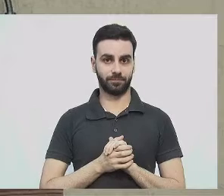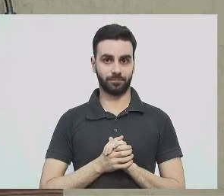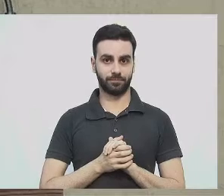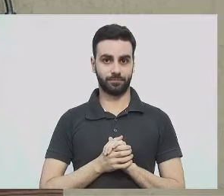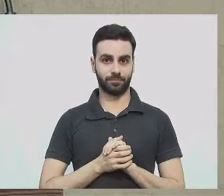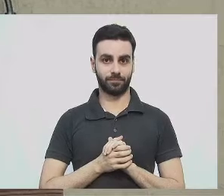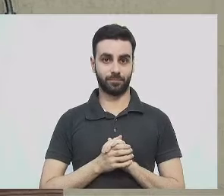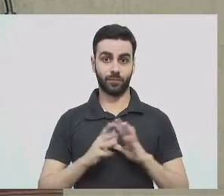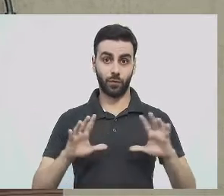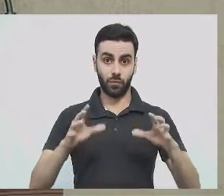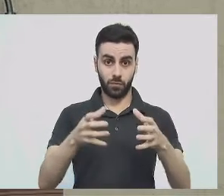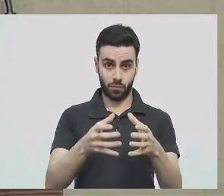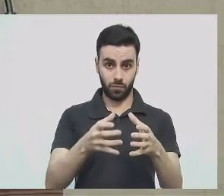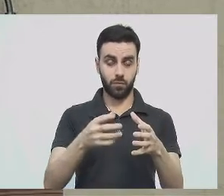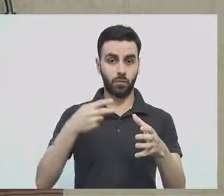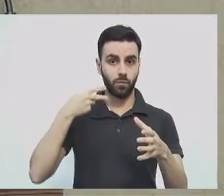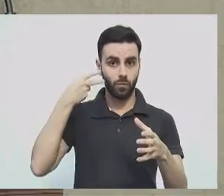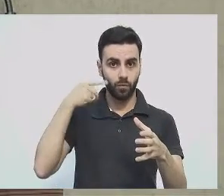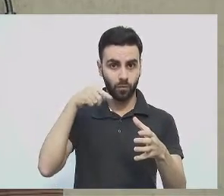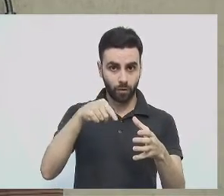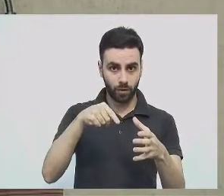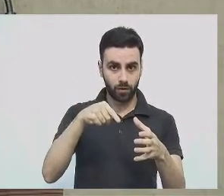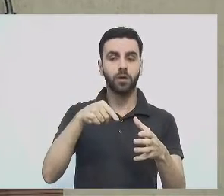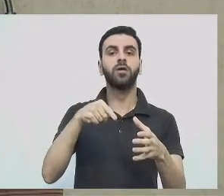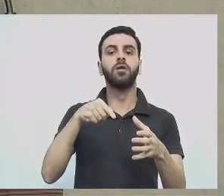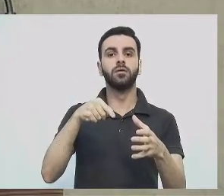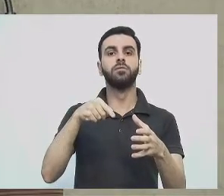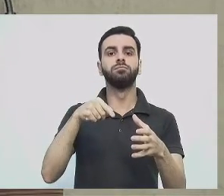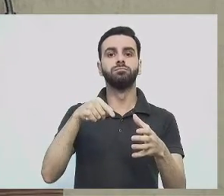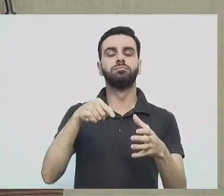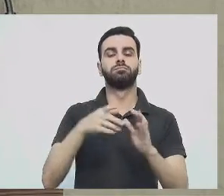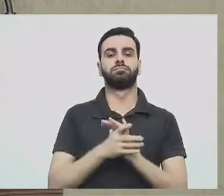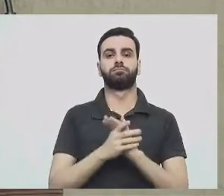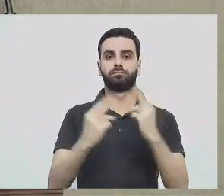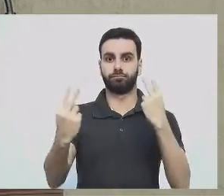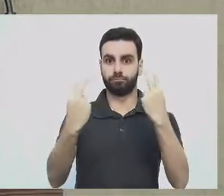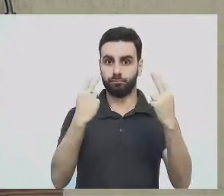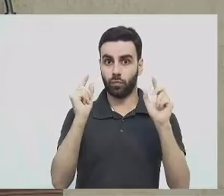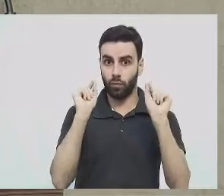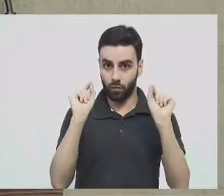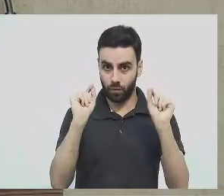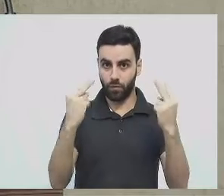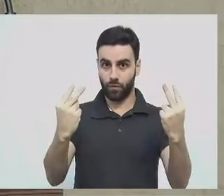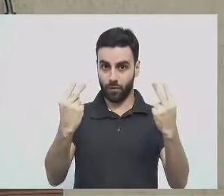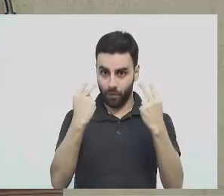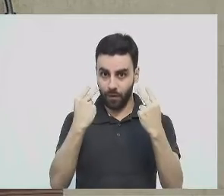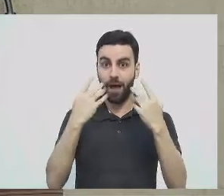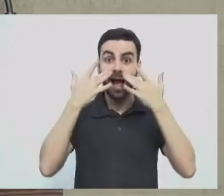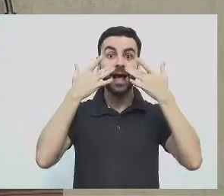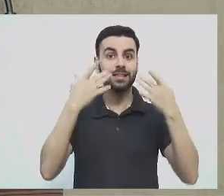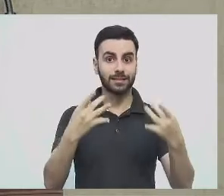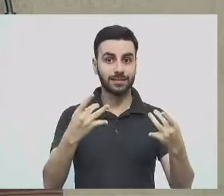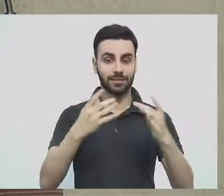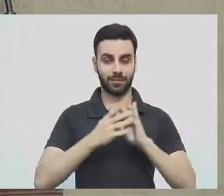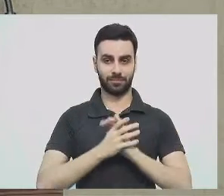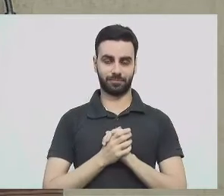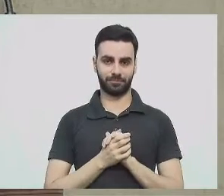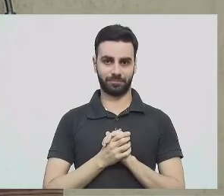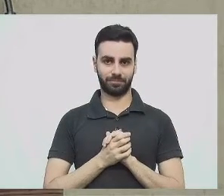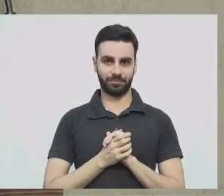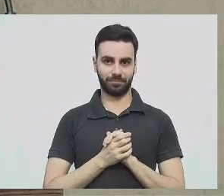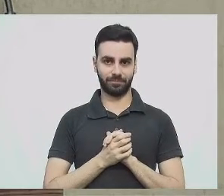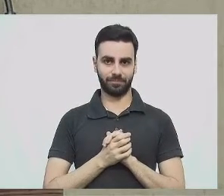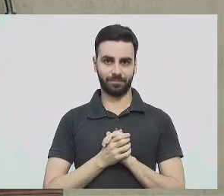vereadores, não estou falando porque vocês estão aqui, os demais estão em casa, vendo e nos assistindo,